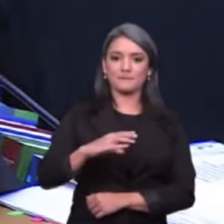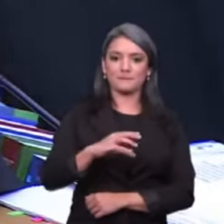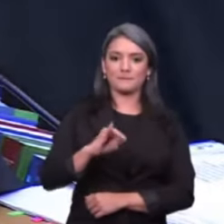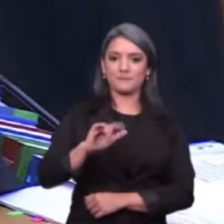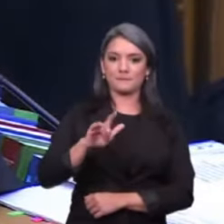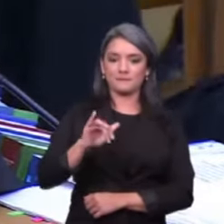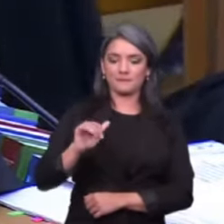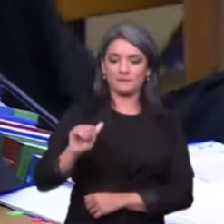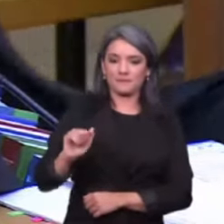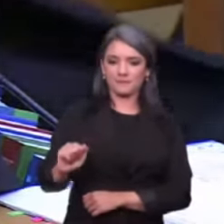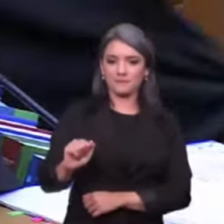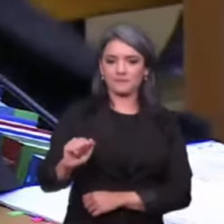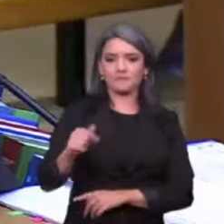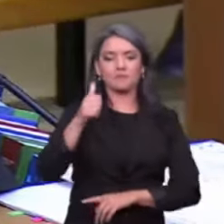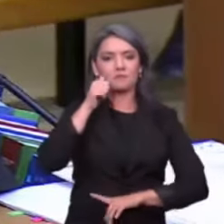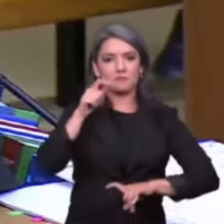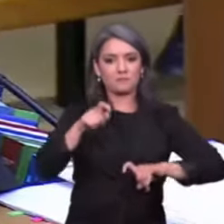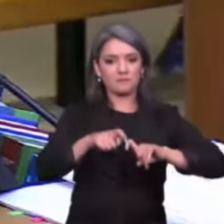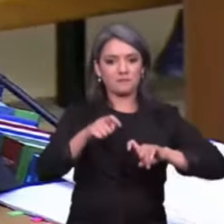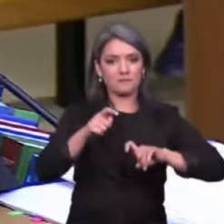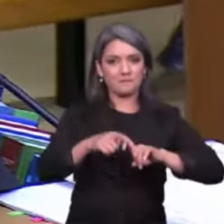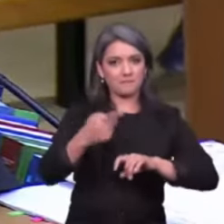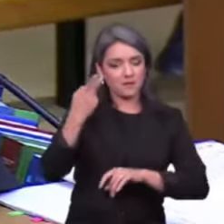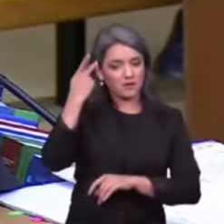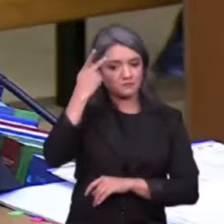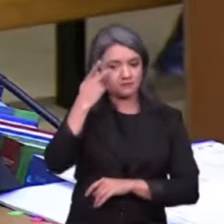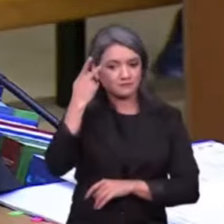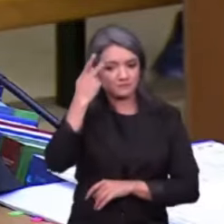Marques, médica psiquiátrica,